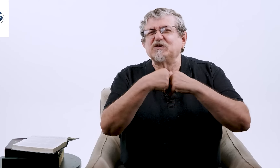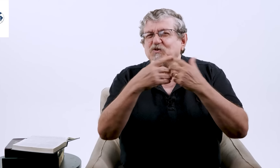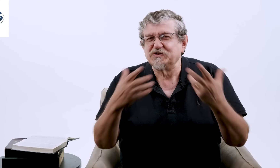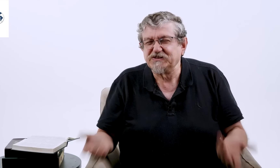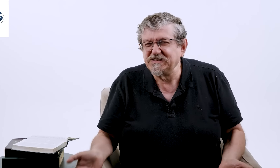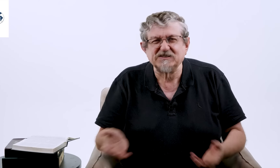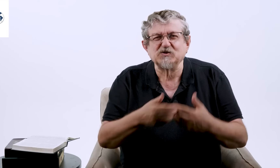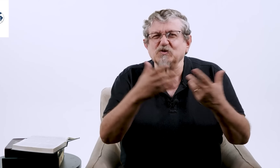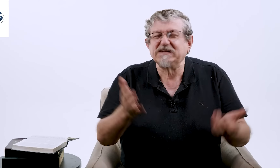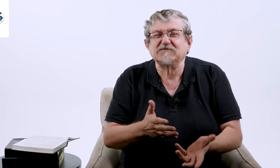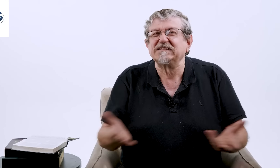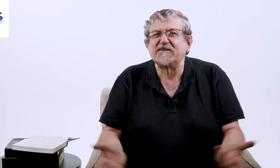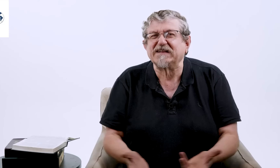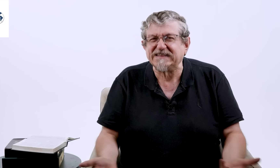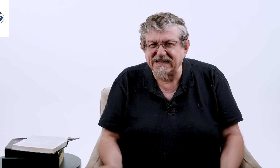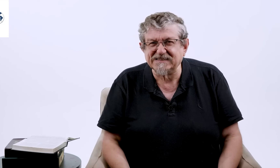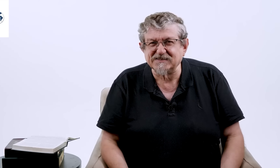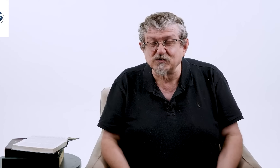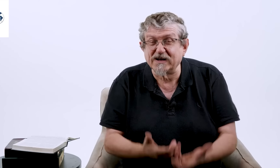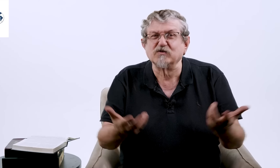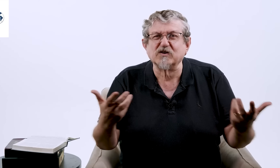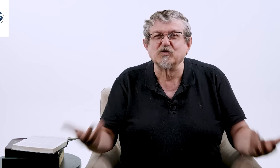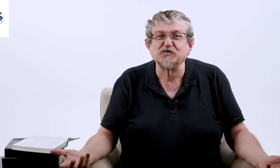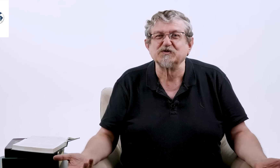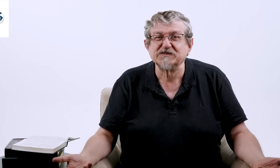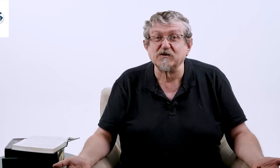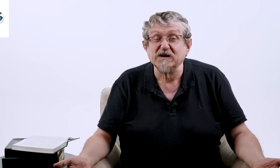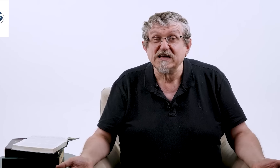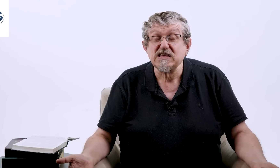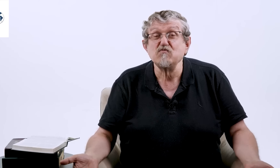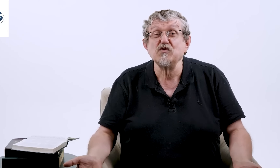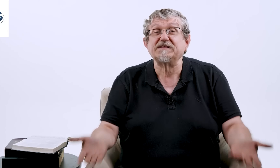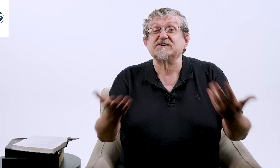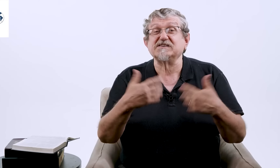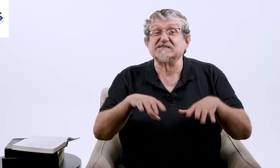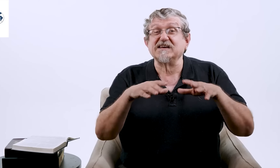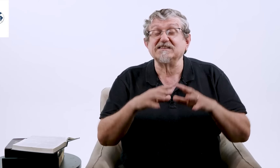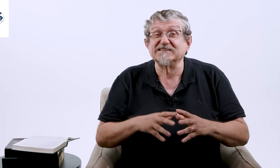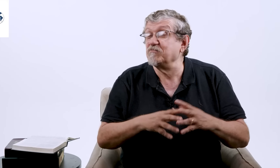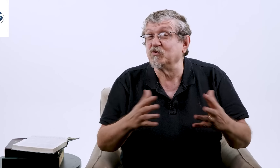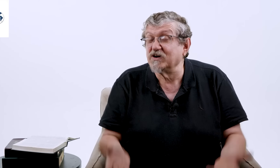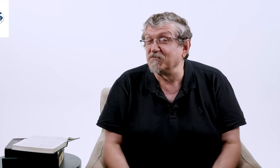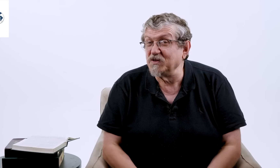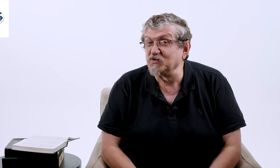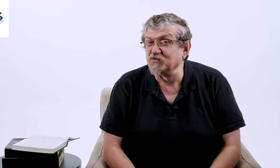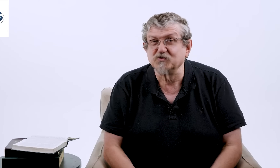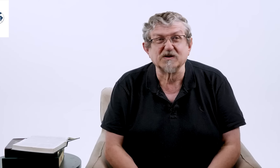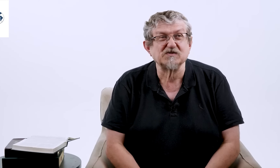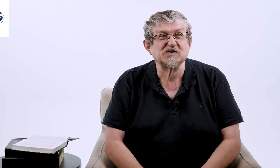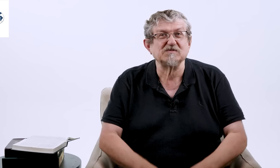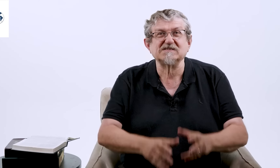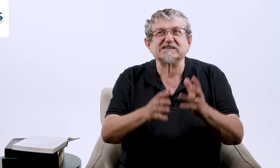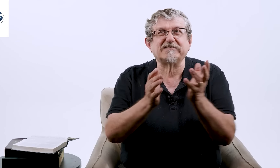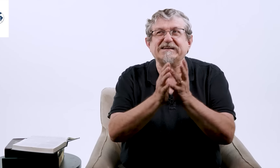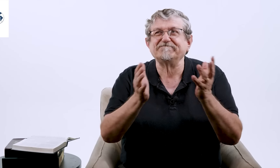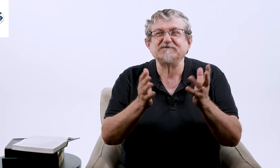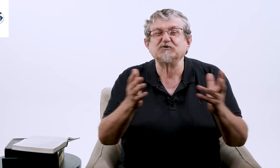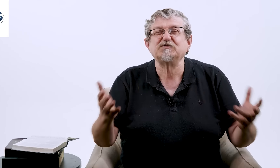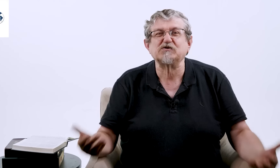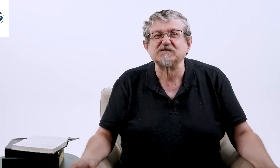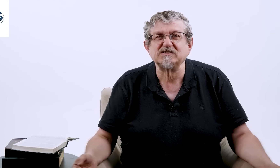de teologia, de doutrina, não leva a nada, só causa confusão. E muita gente tem ido até por um caminho de obscurantismo, dizendo,